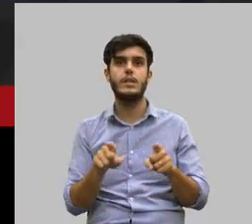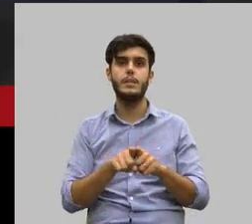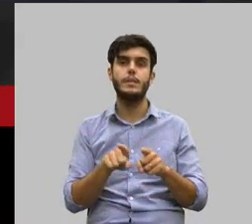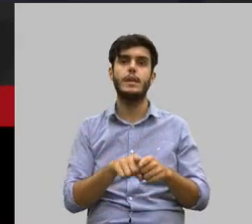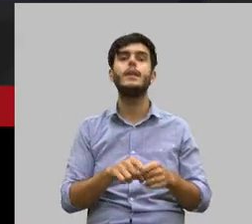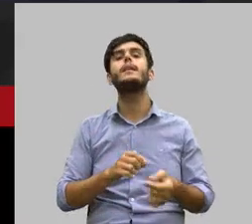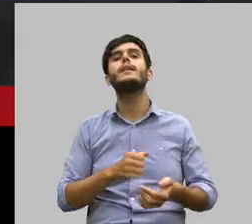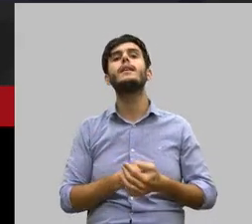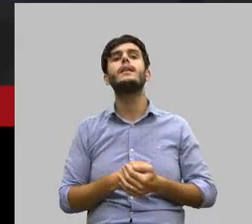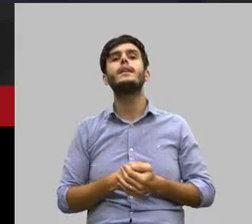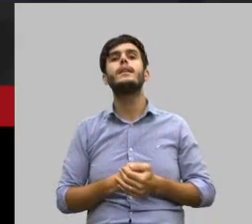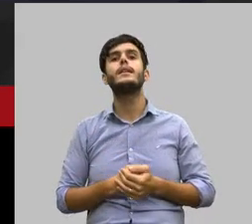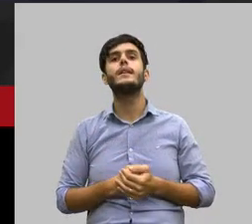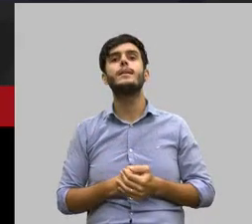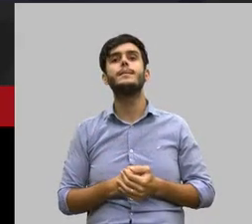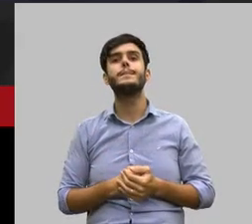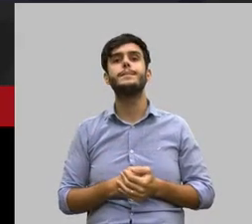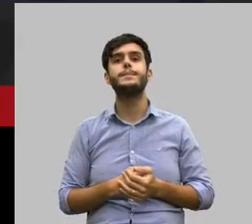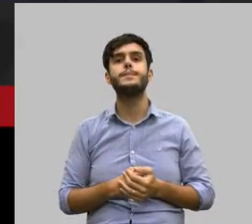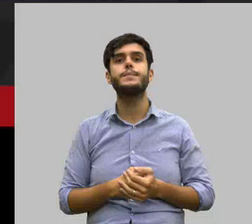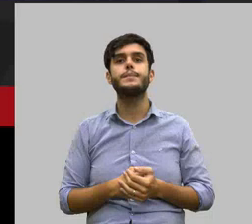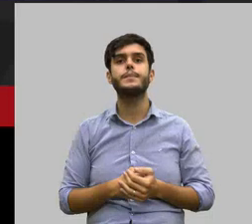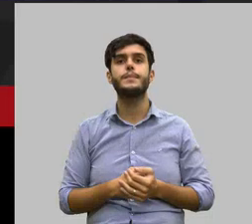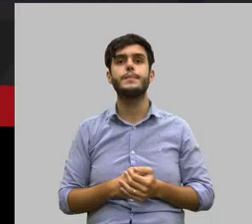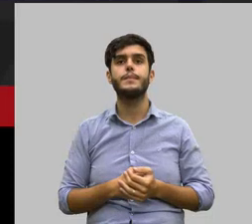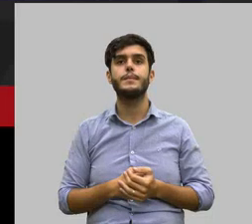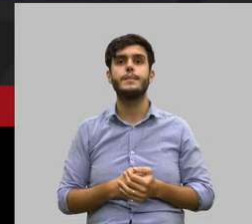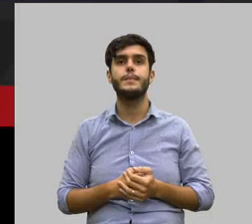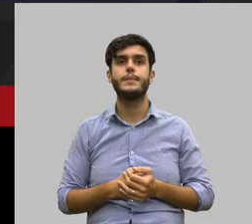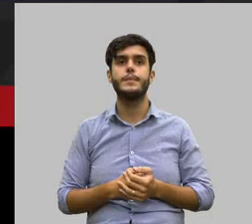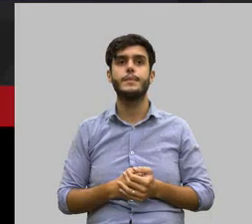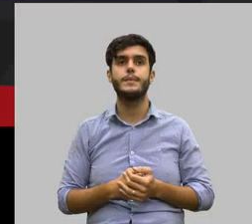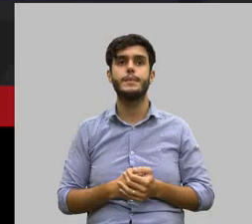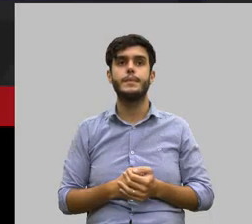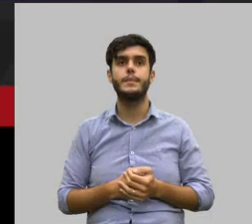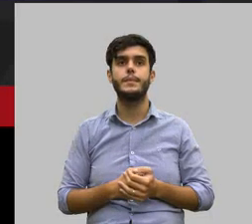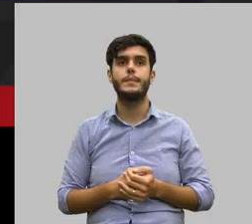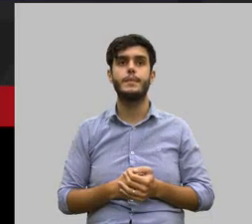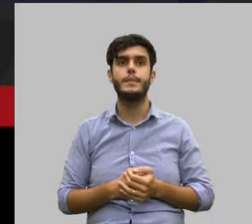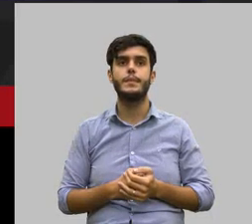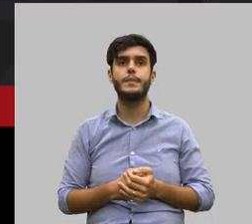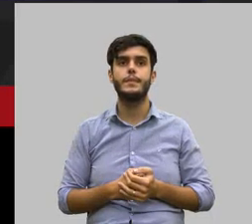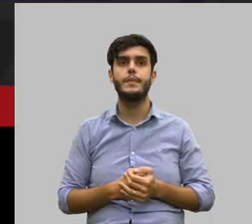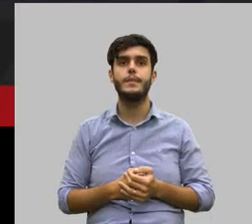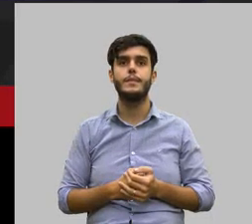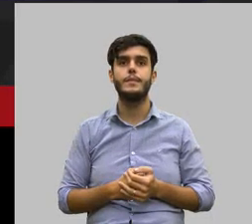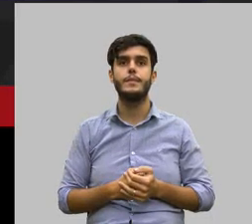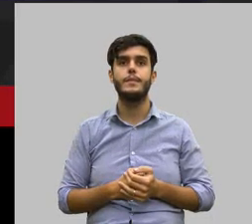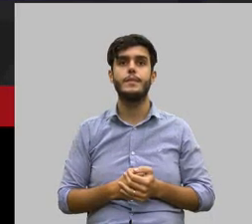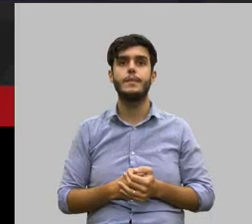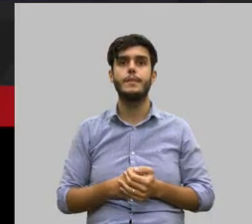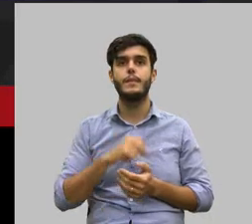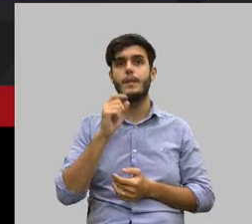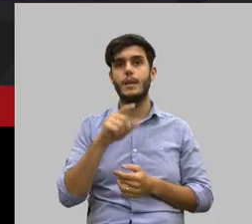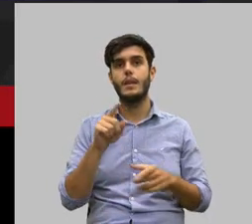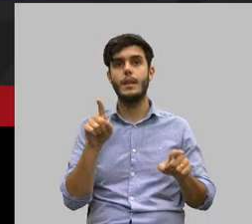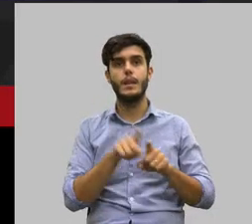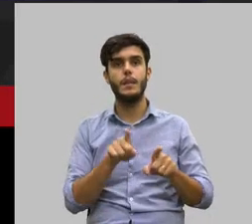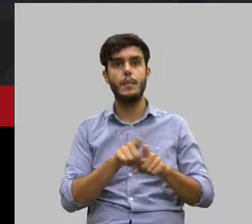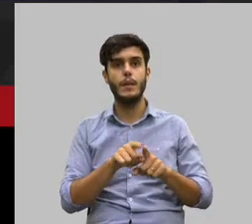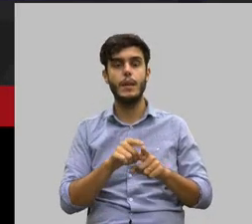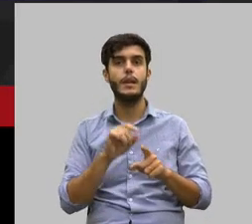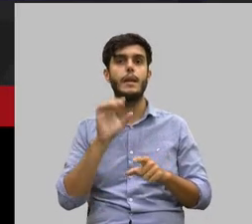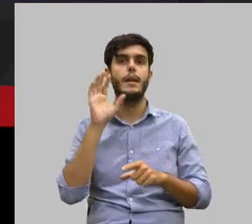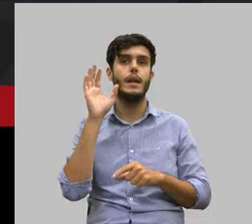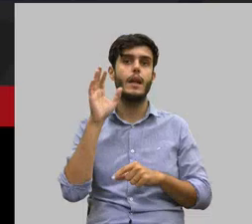trouxemos também a aqui né a título de exemplo a operação protextil eh em que